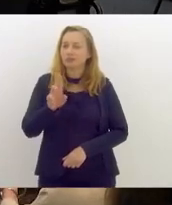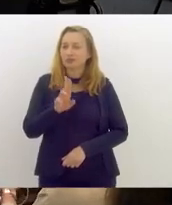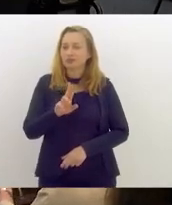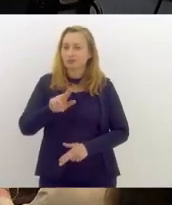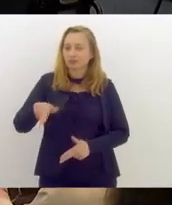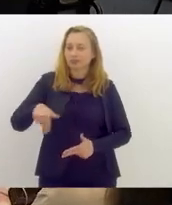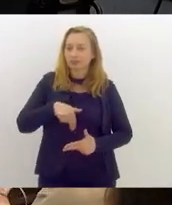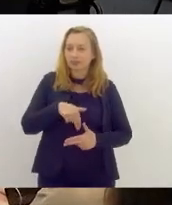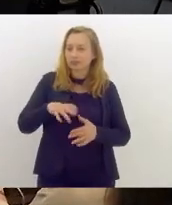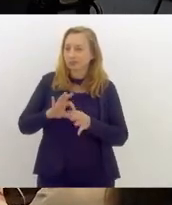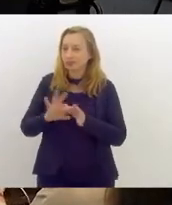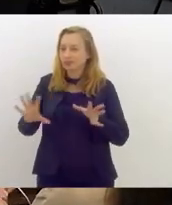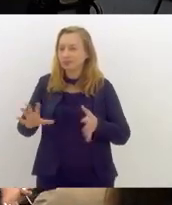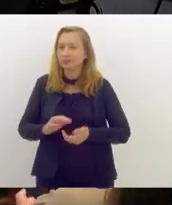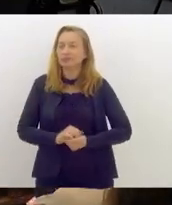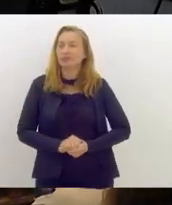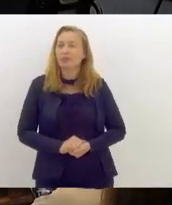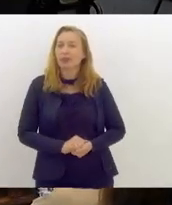daí